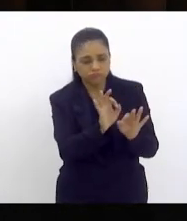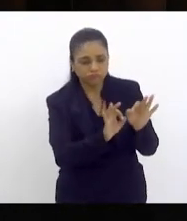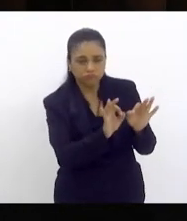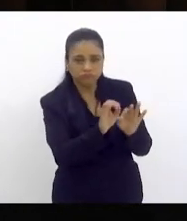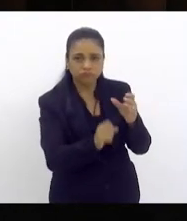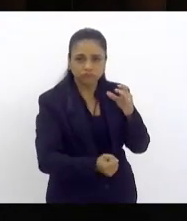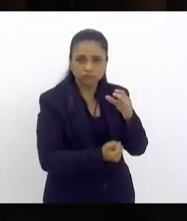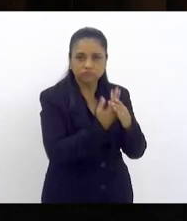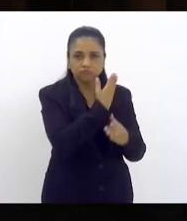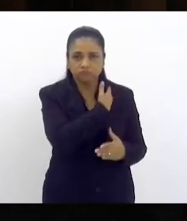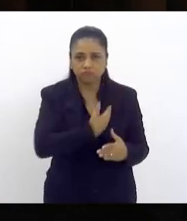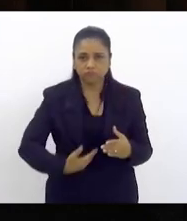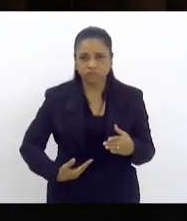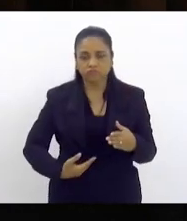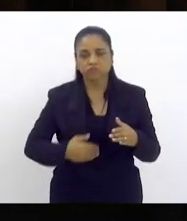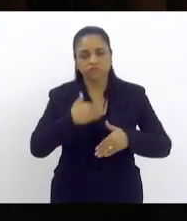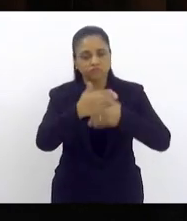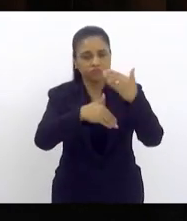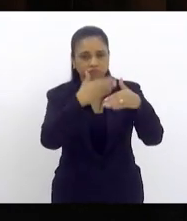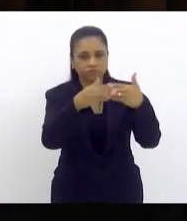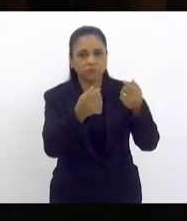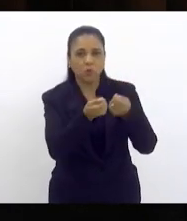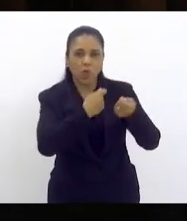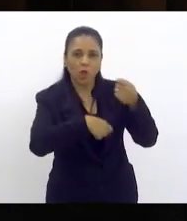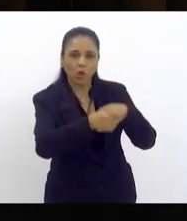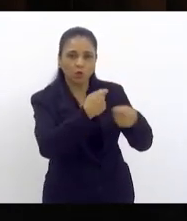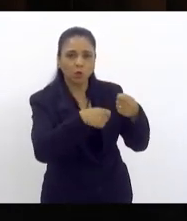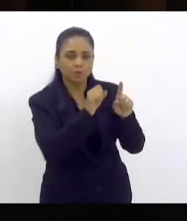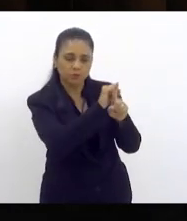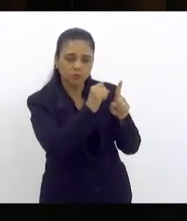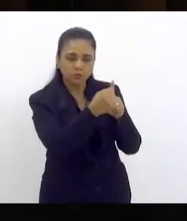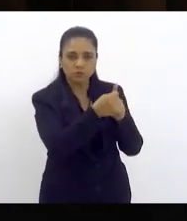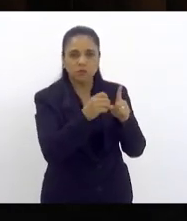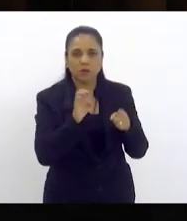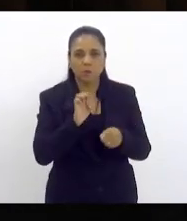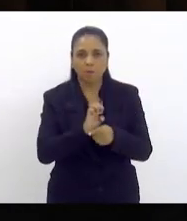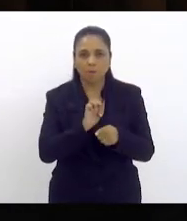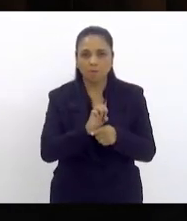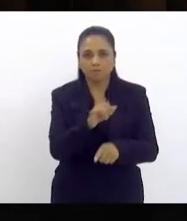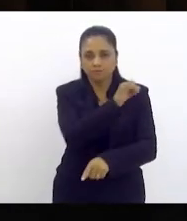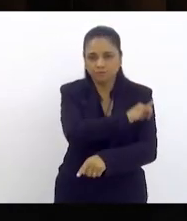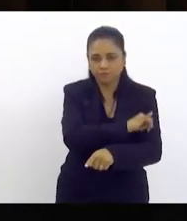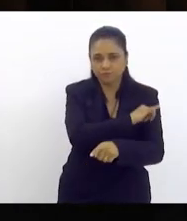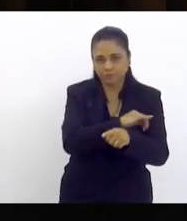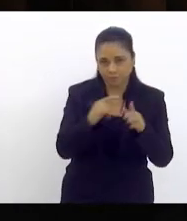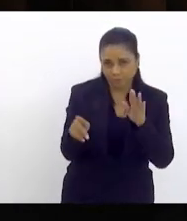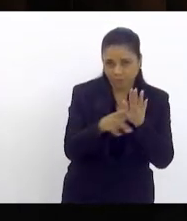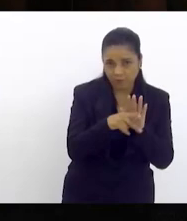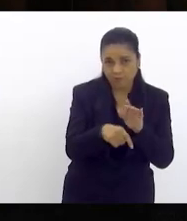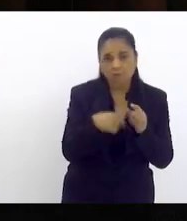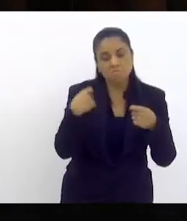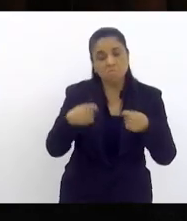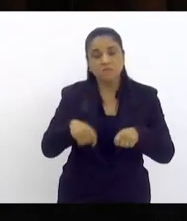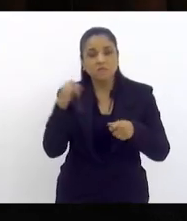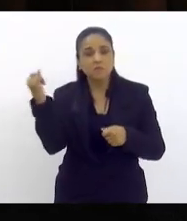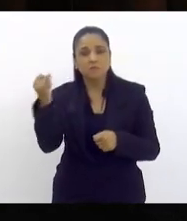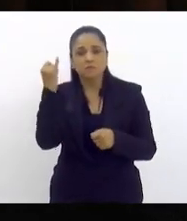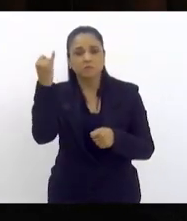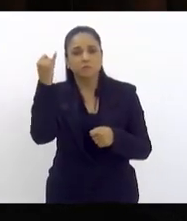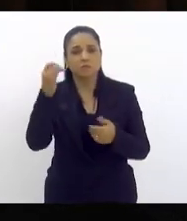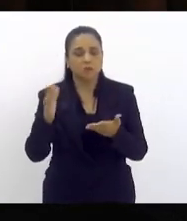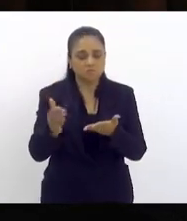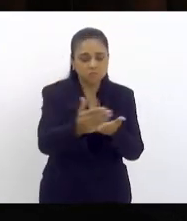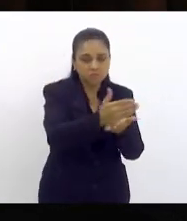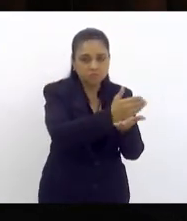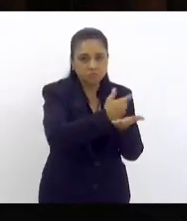desenvolvimento econômico e social para o Estado do Rio de Janeiro. Ou seja, precisamos que a prioridade